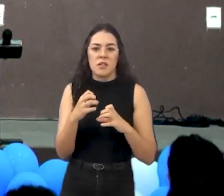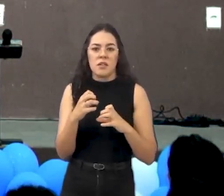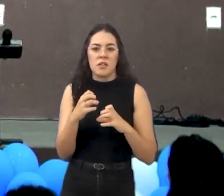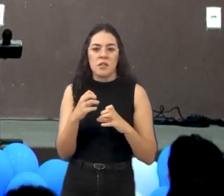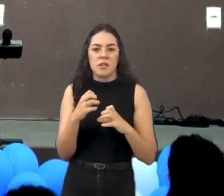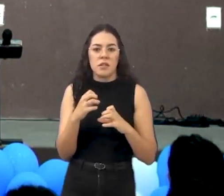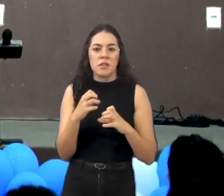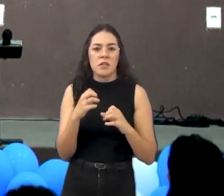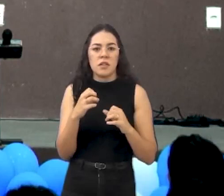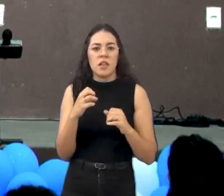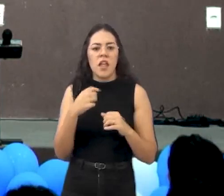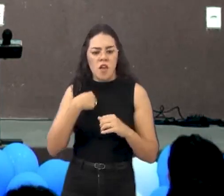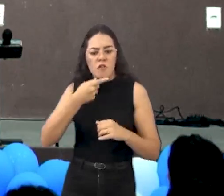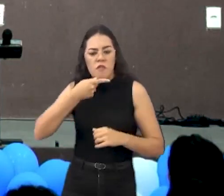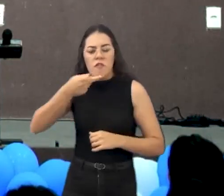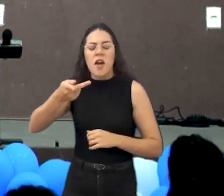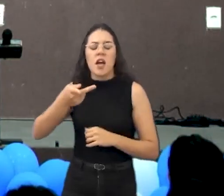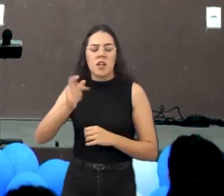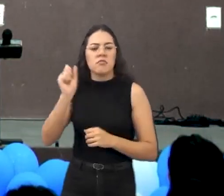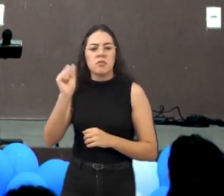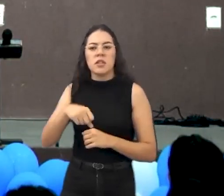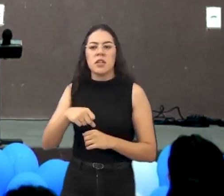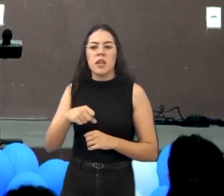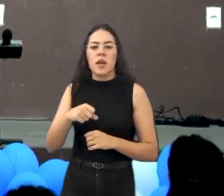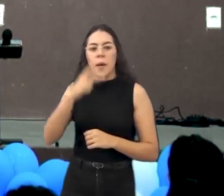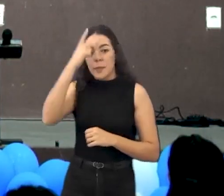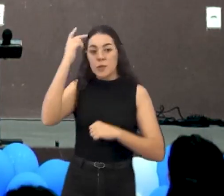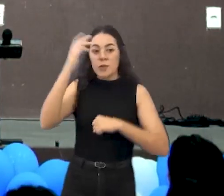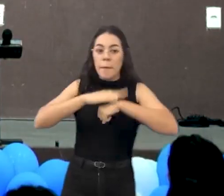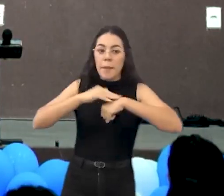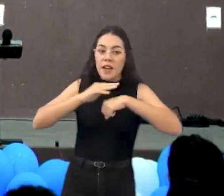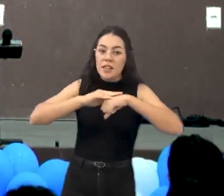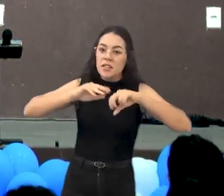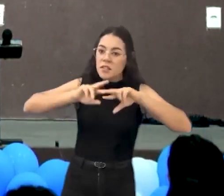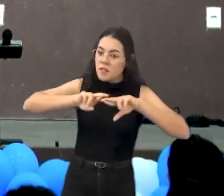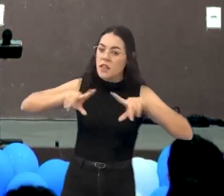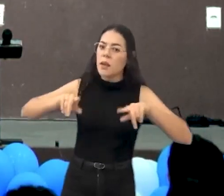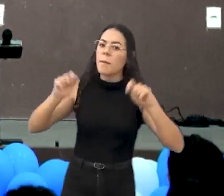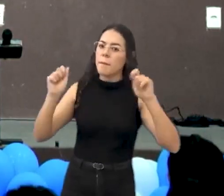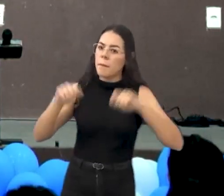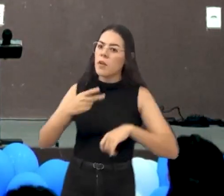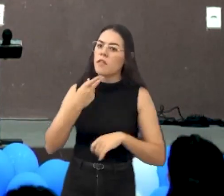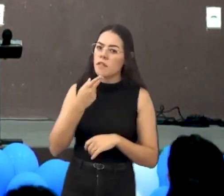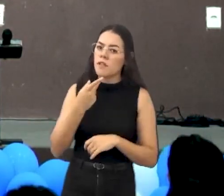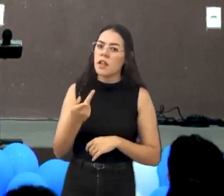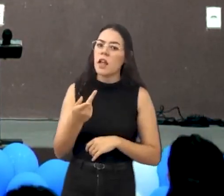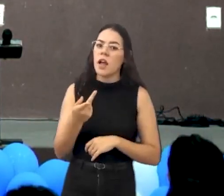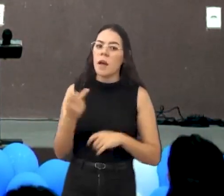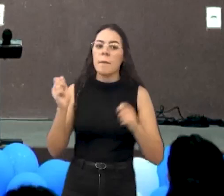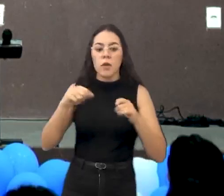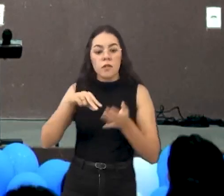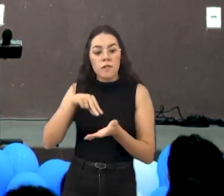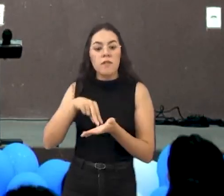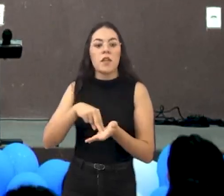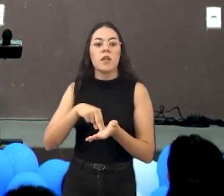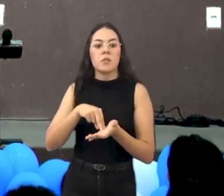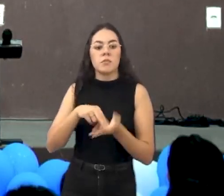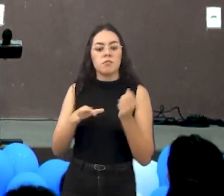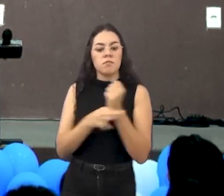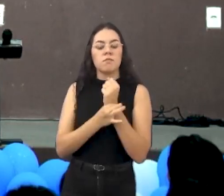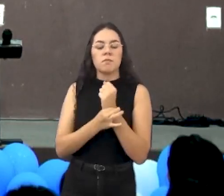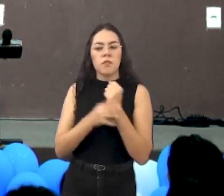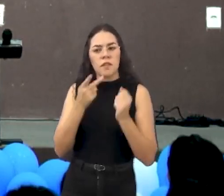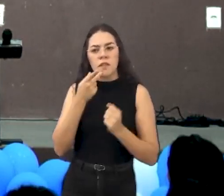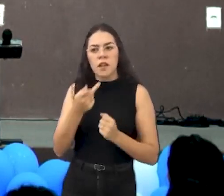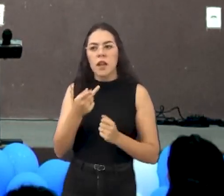coisas, eu falo mesmo. Não, uma pessoa mansa não é assim. Ela pode até falar, ela pode até ser firme, ela pode até ser segura,